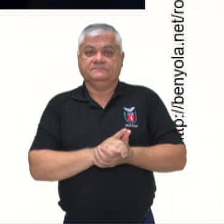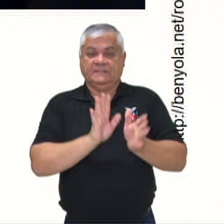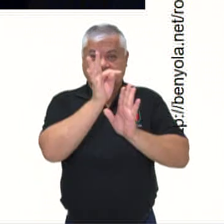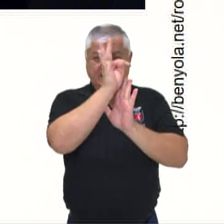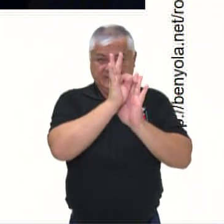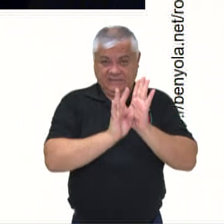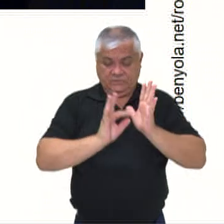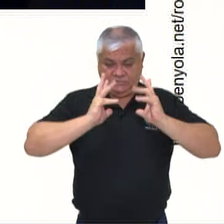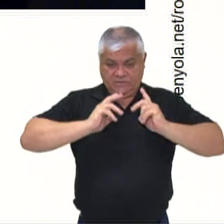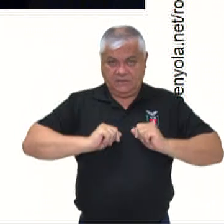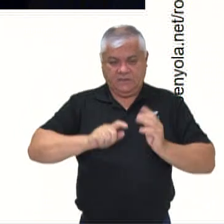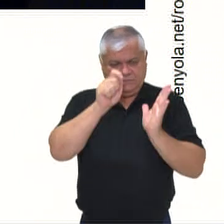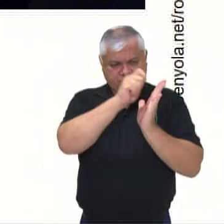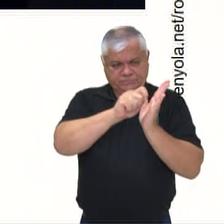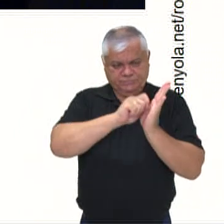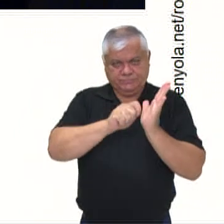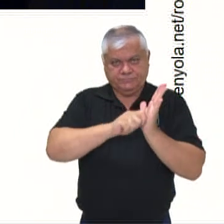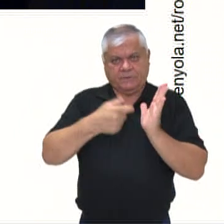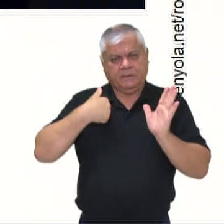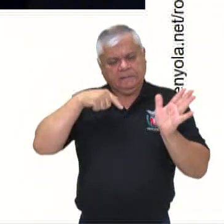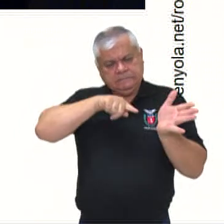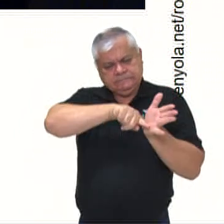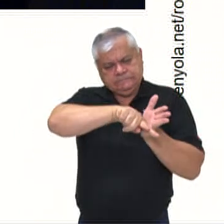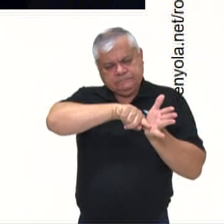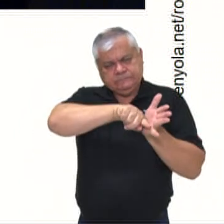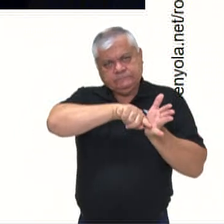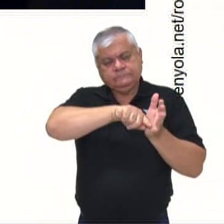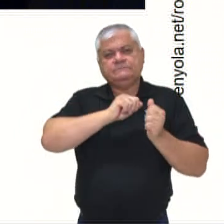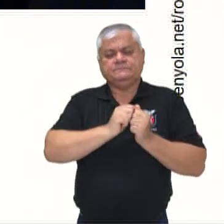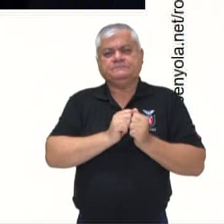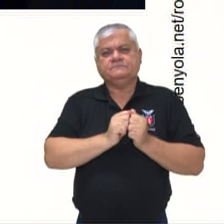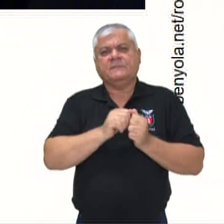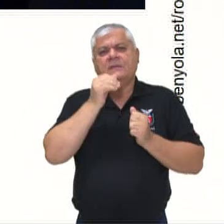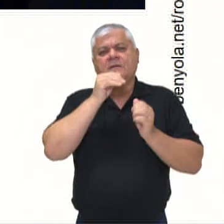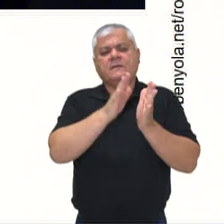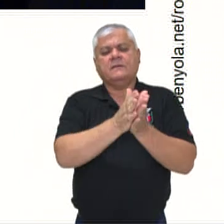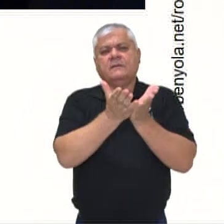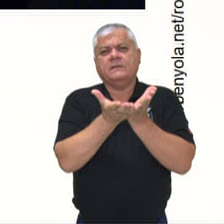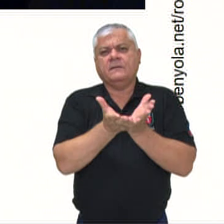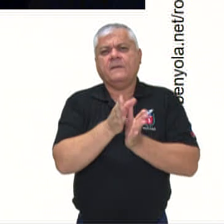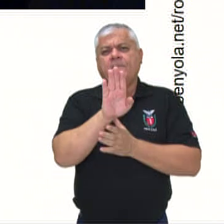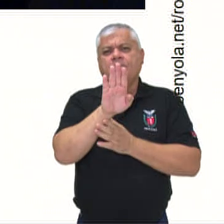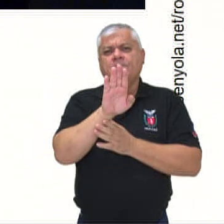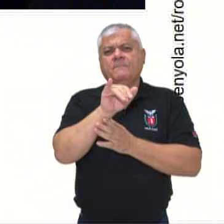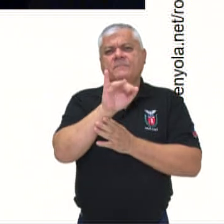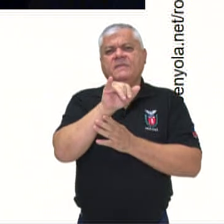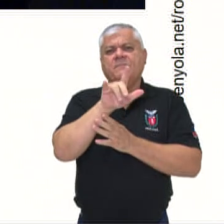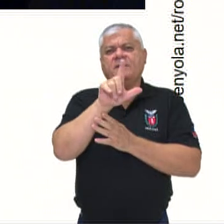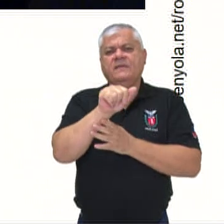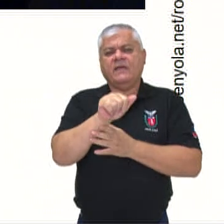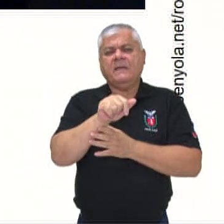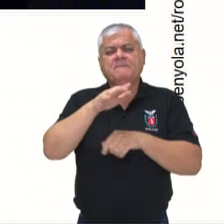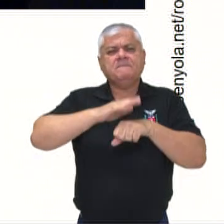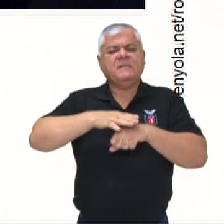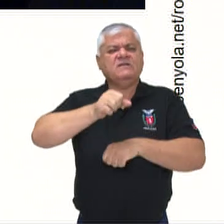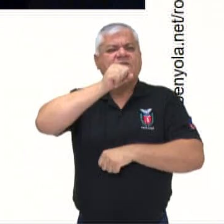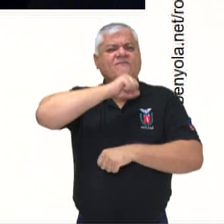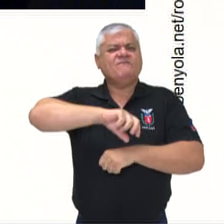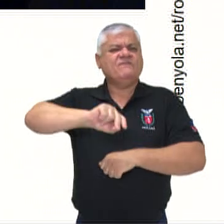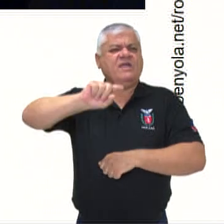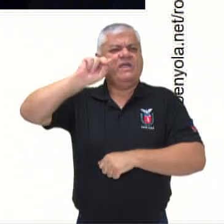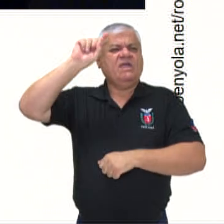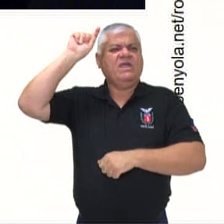escritos, eu fiz uma pesquisa e eu descobri que o manuscrito bíblico mais antigo que nós conhecemos é